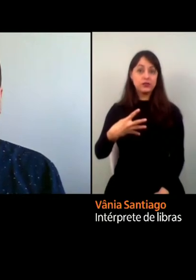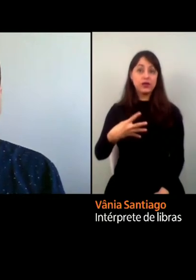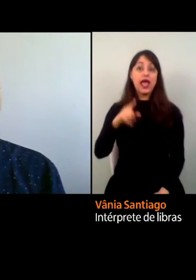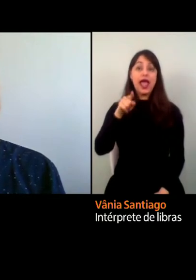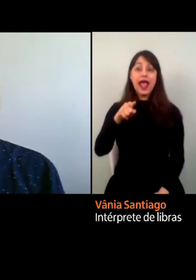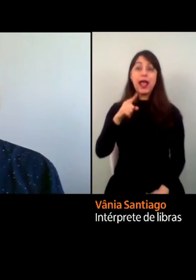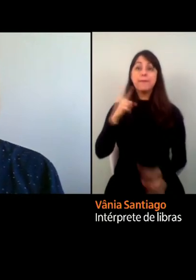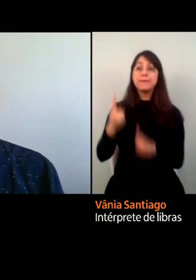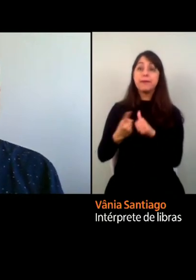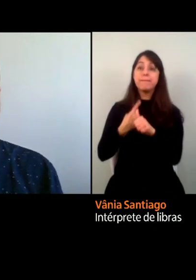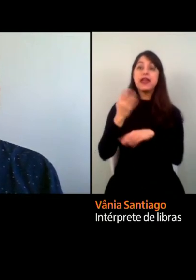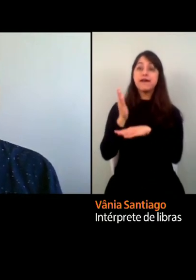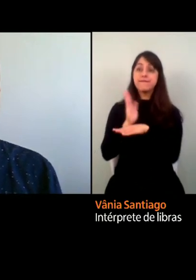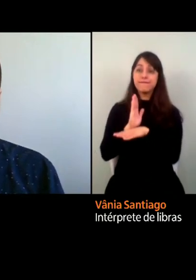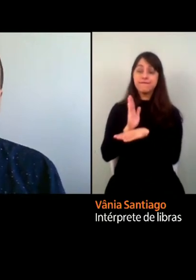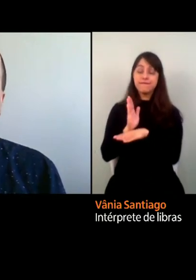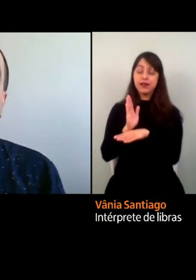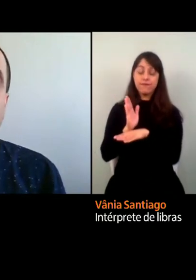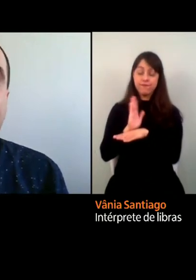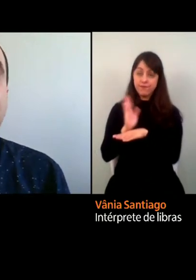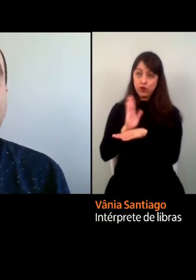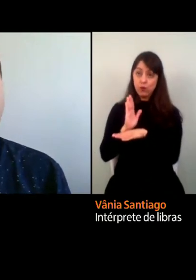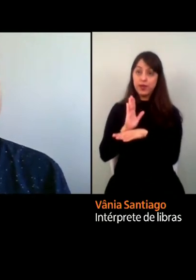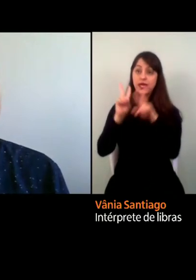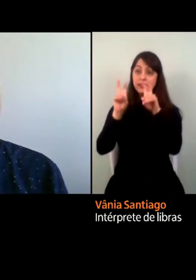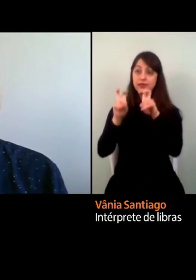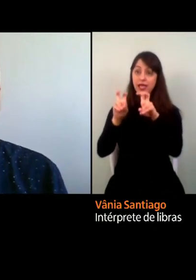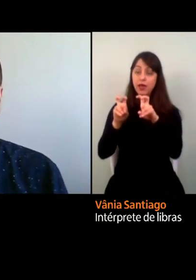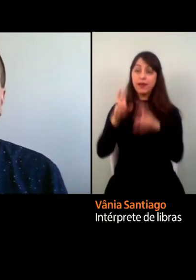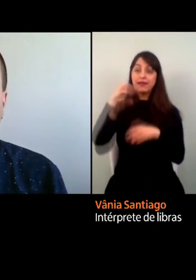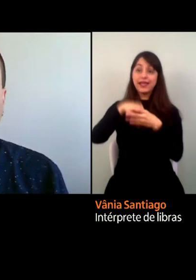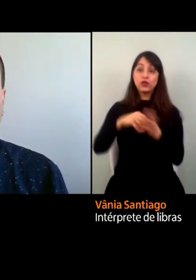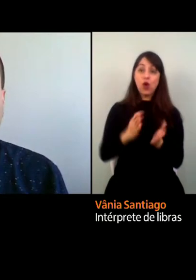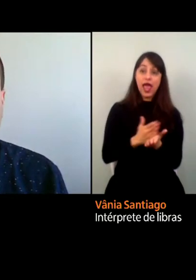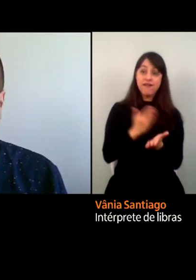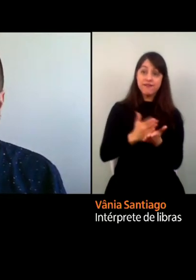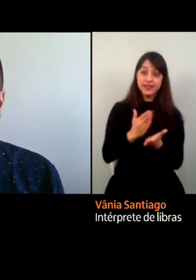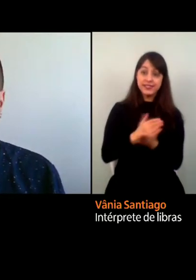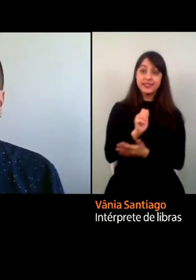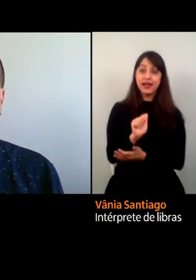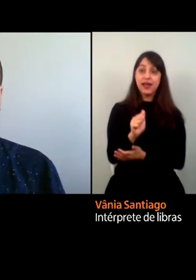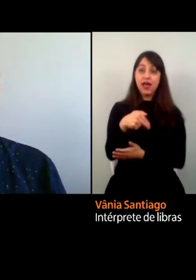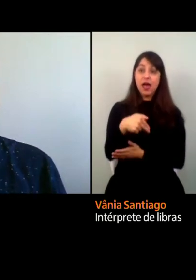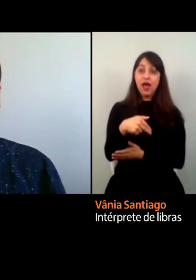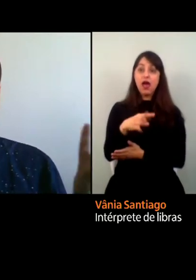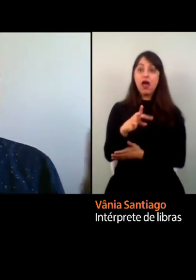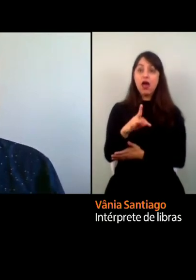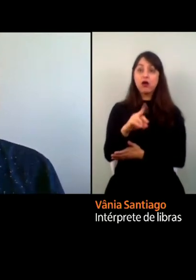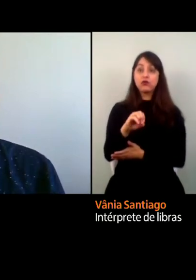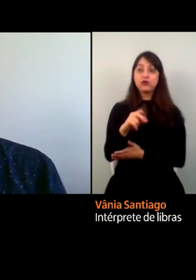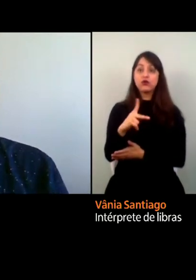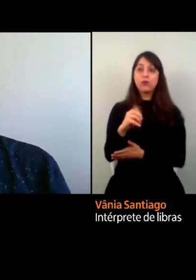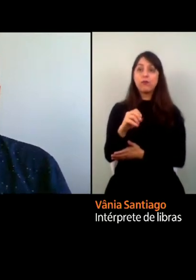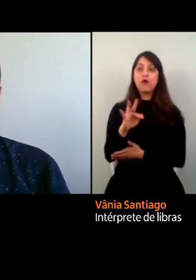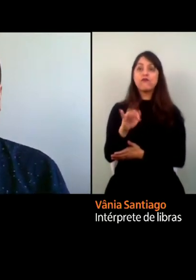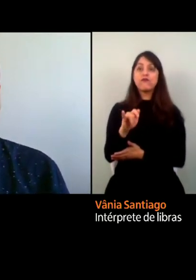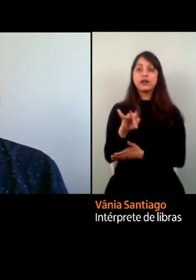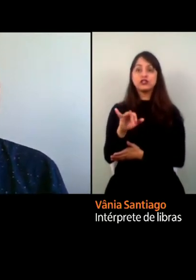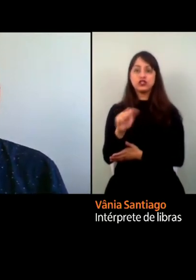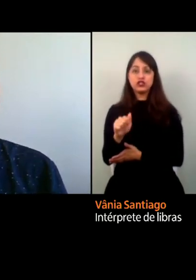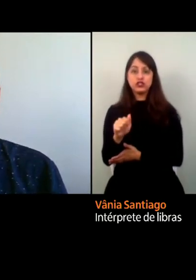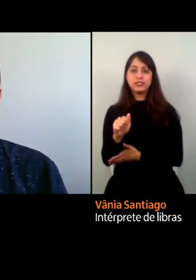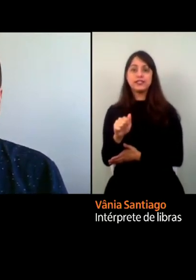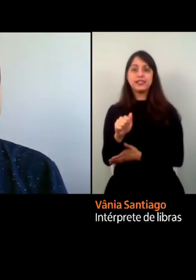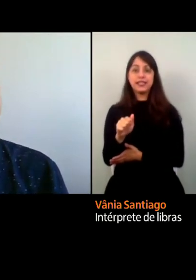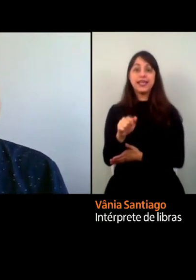em maio de 1928, assim inaugurava sua degustação. Aspas. Só